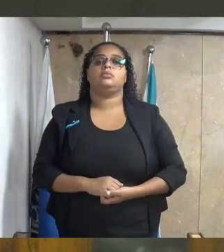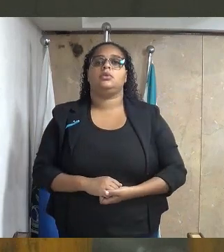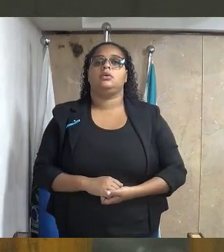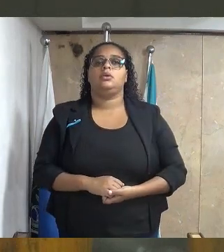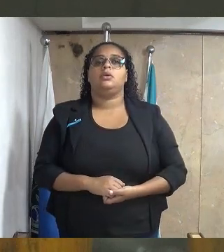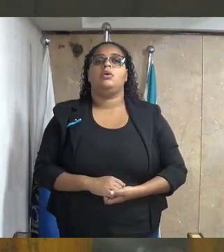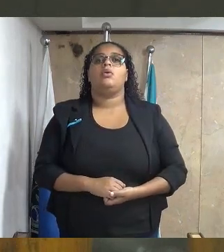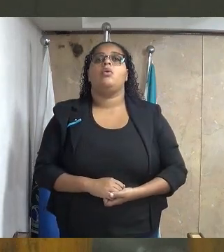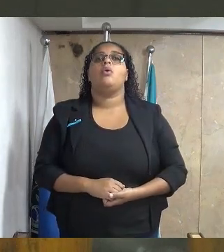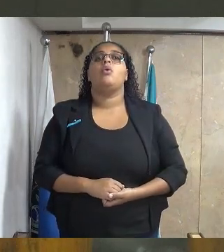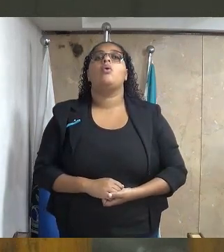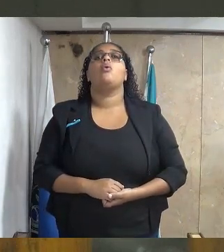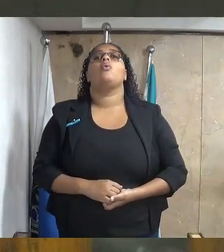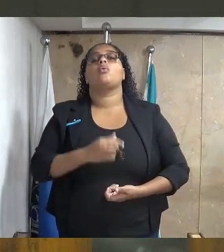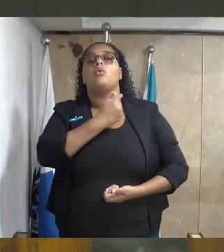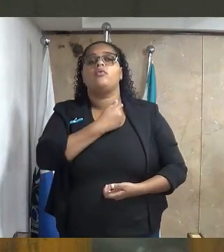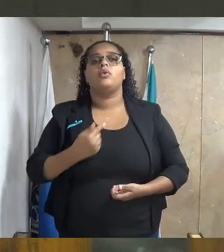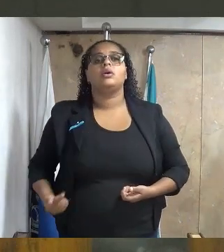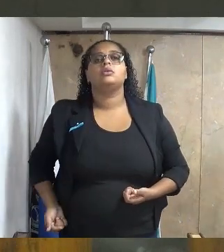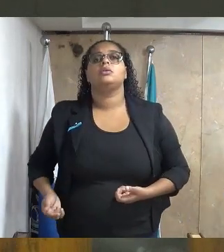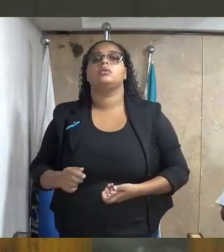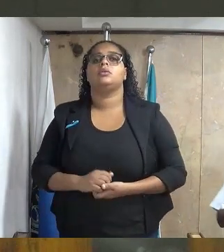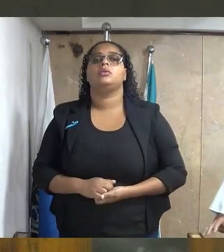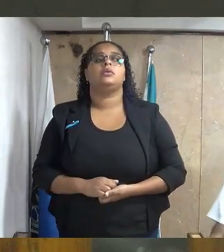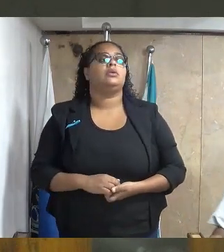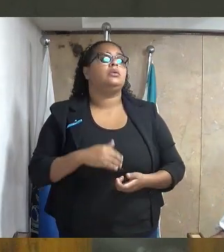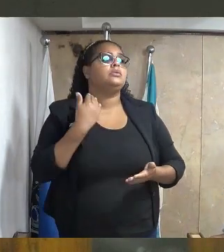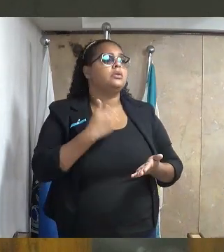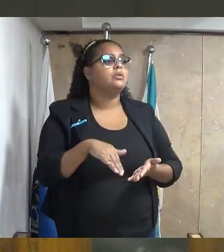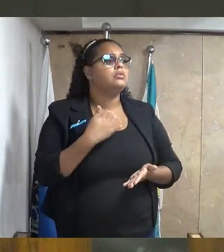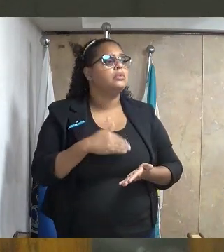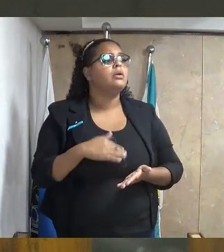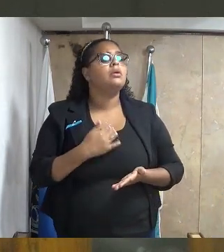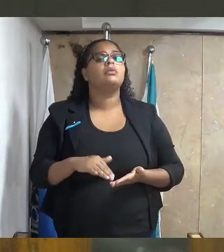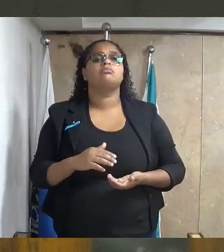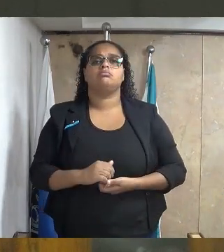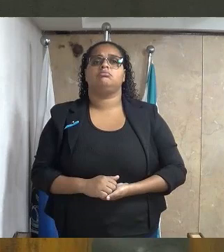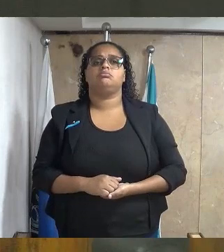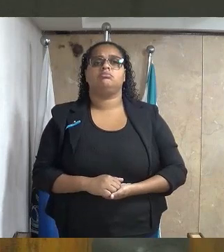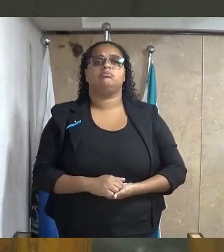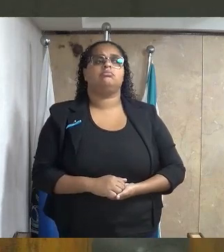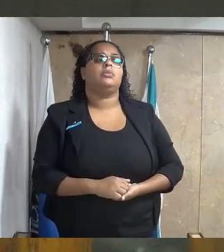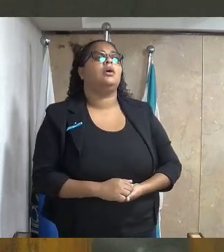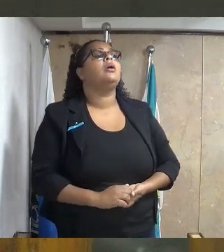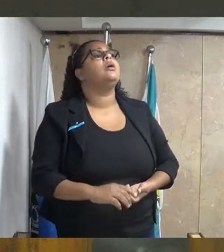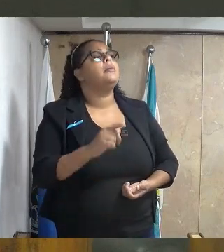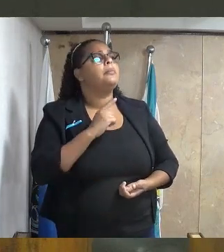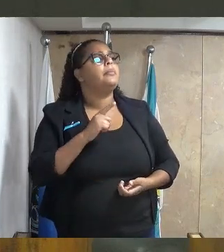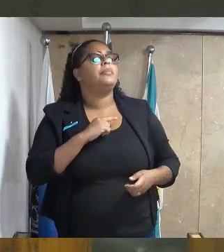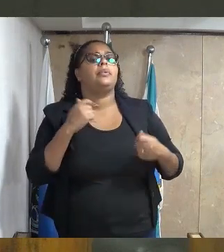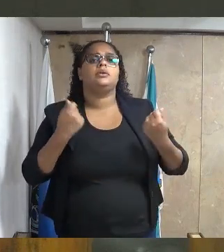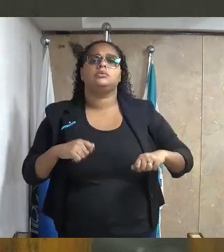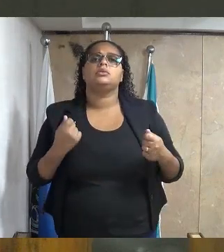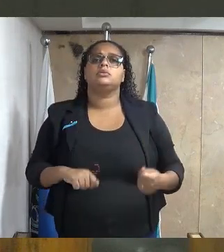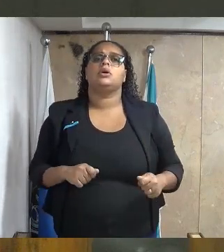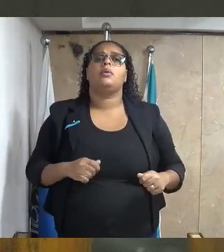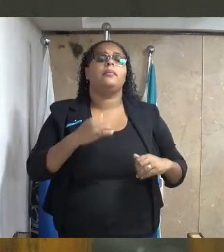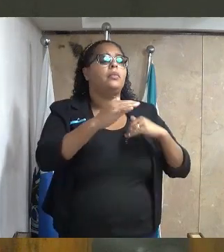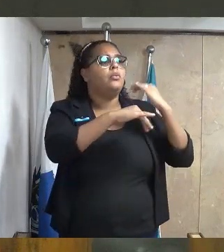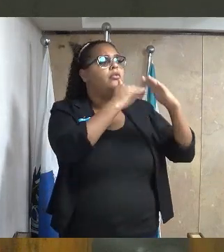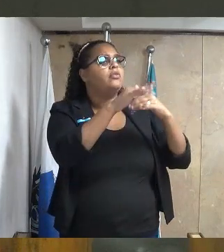Esse governo, através das suas secretarias, tem que estar promovendo